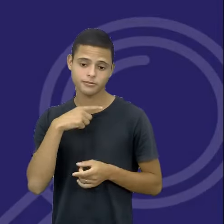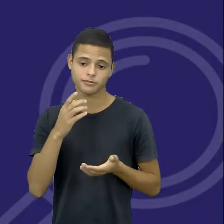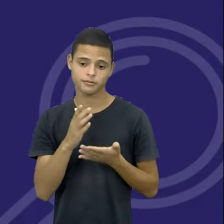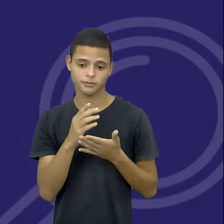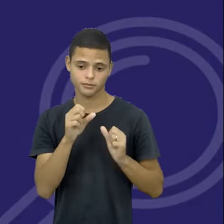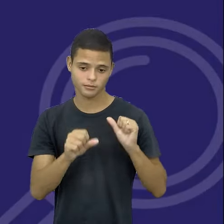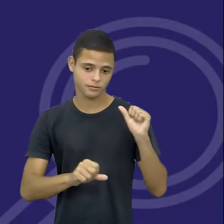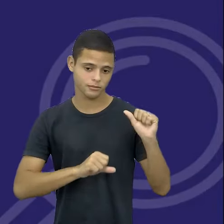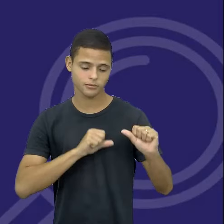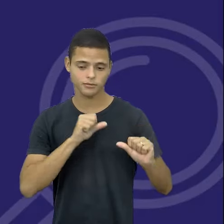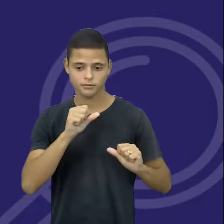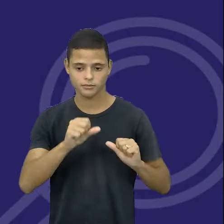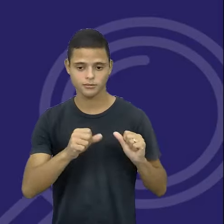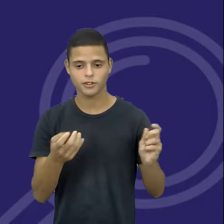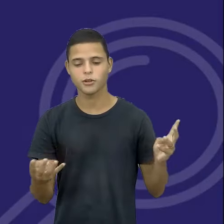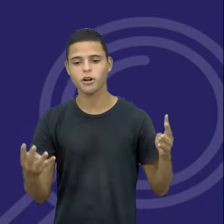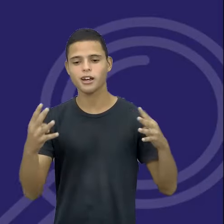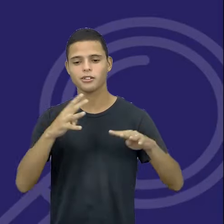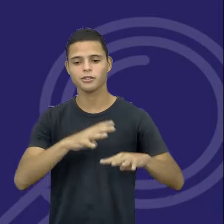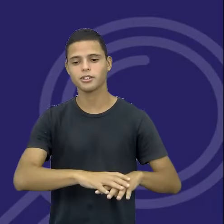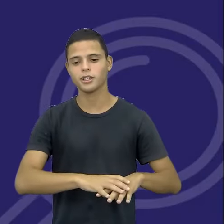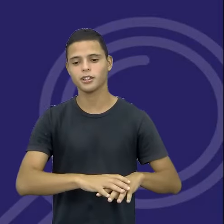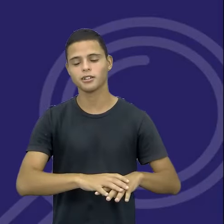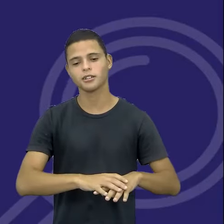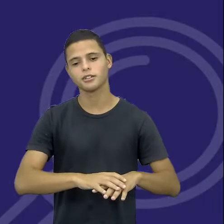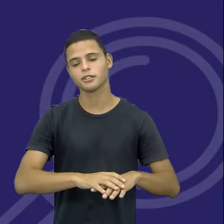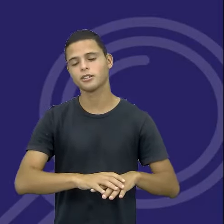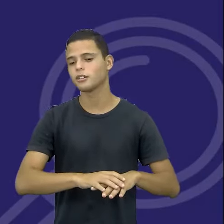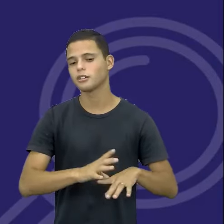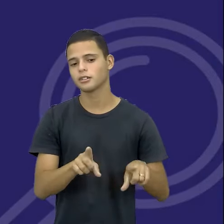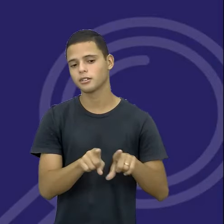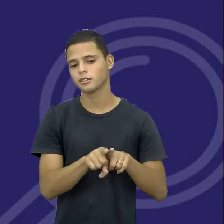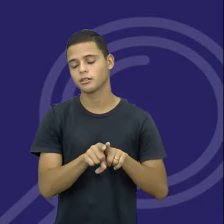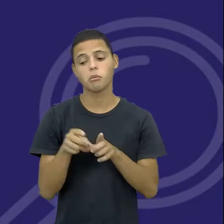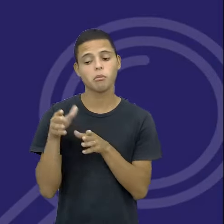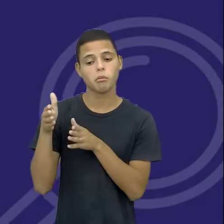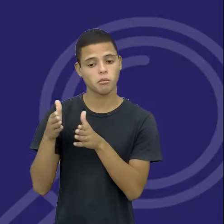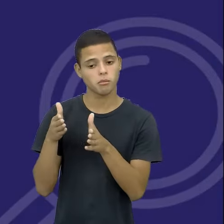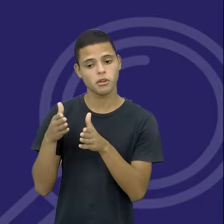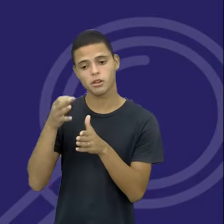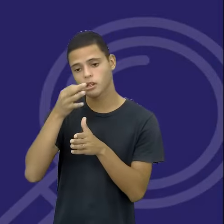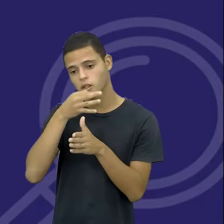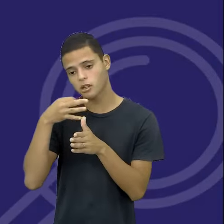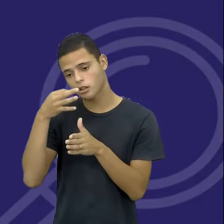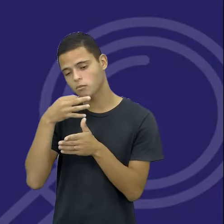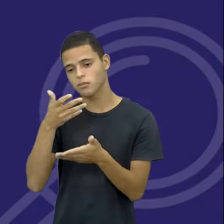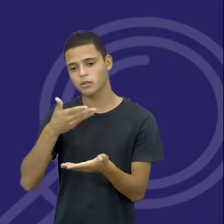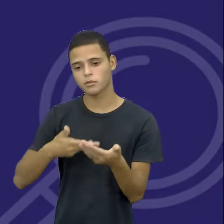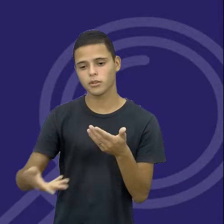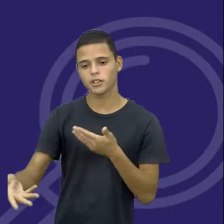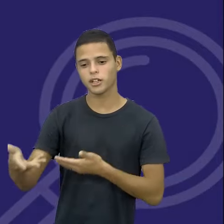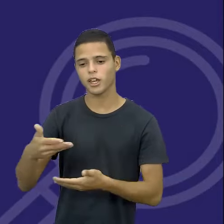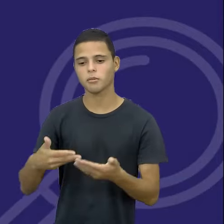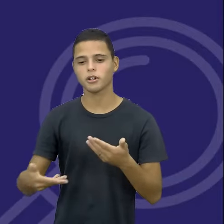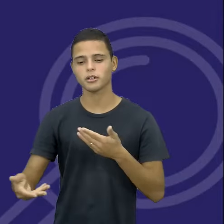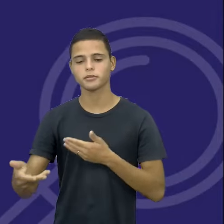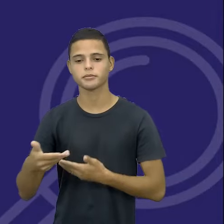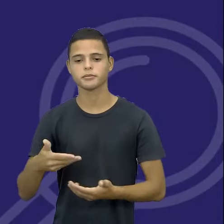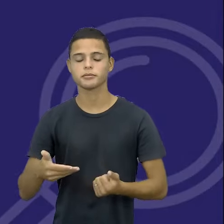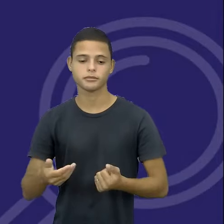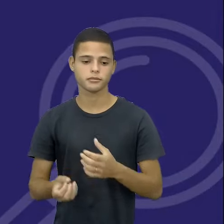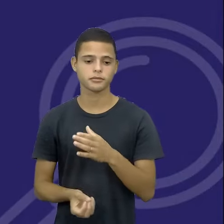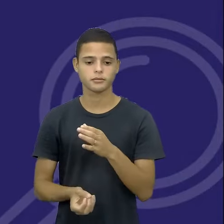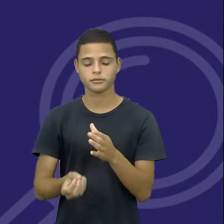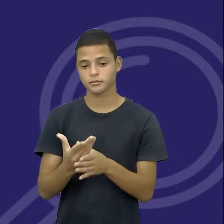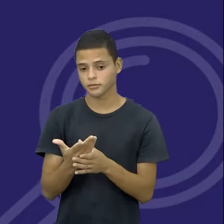operações matemáticas que eles utilizaram isso, então isso daí é o momento da argumentação para eles. Então a gente tem que criar,